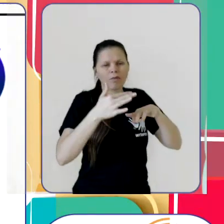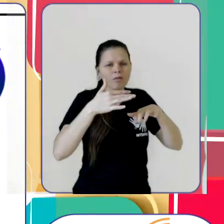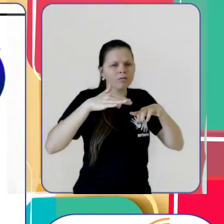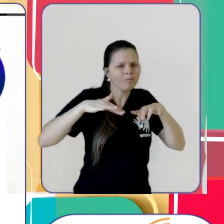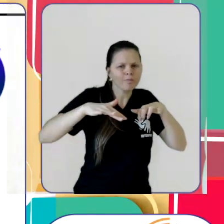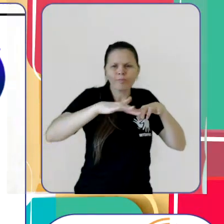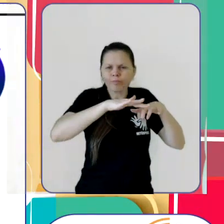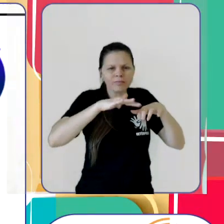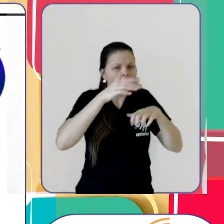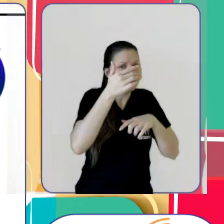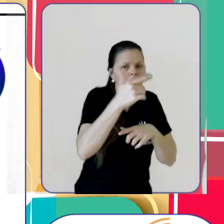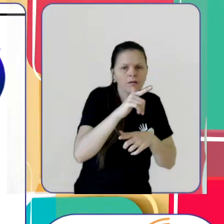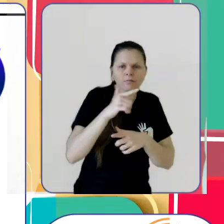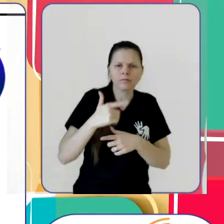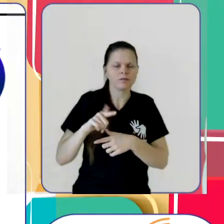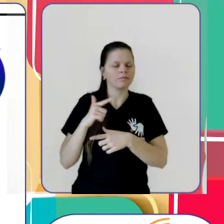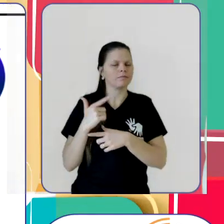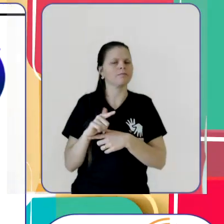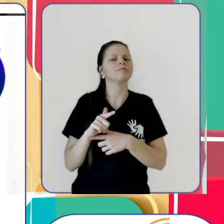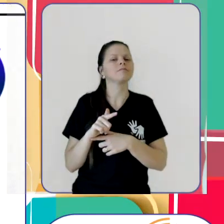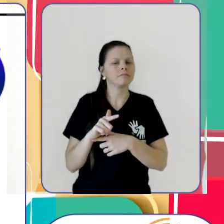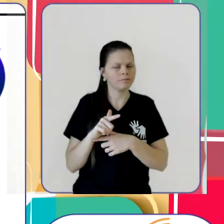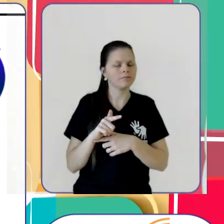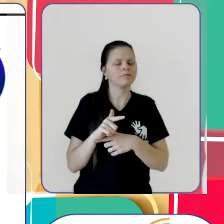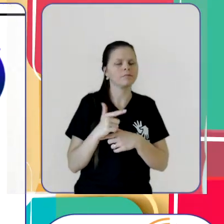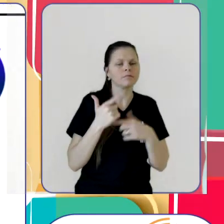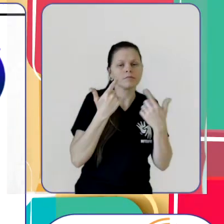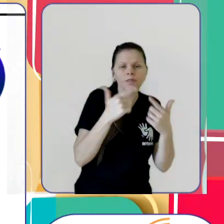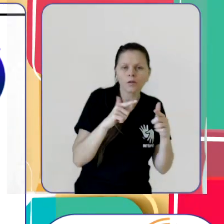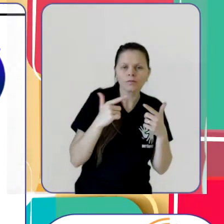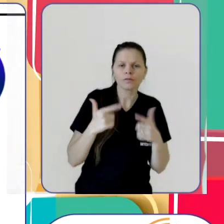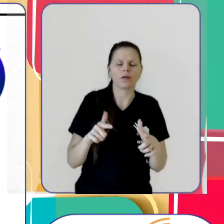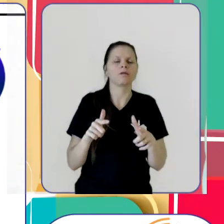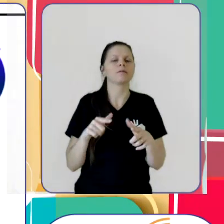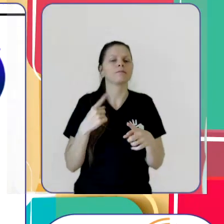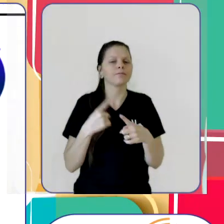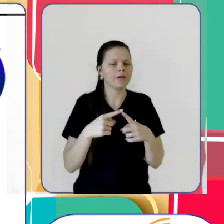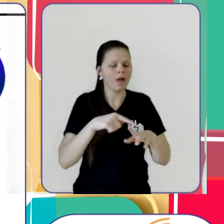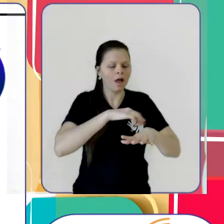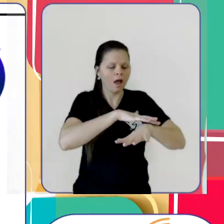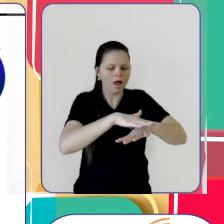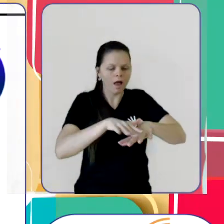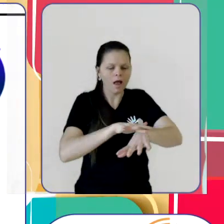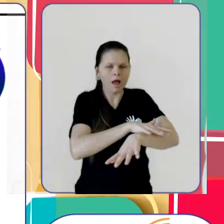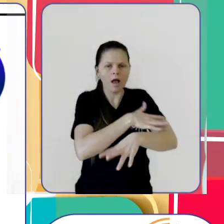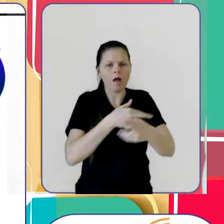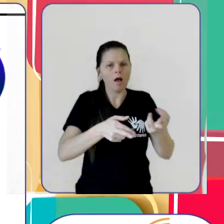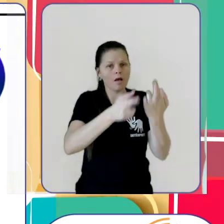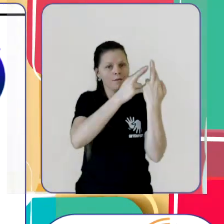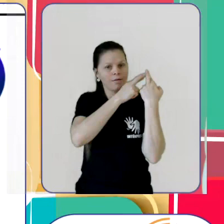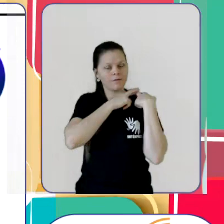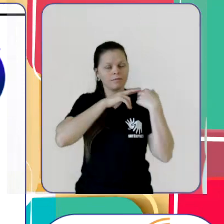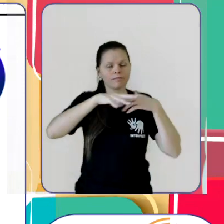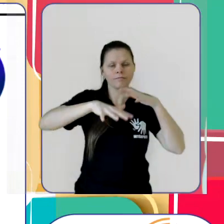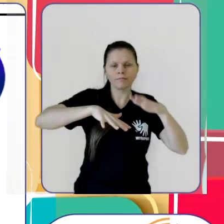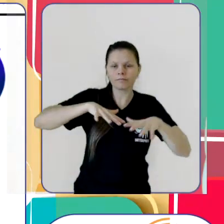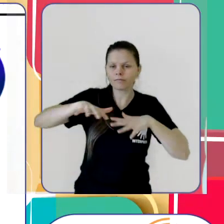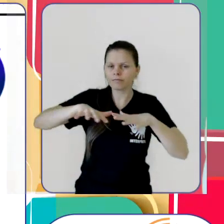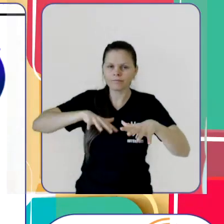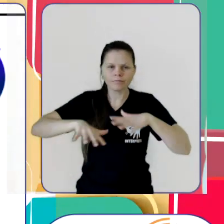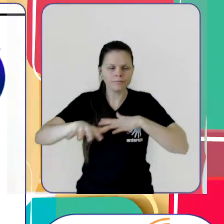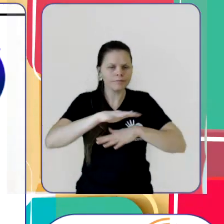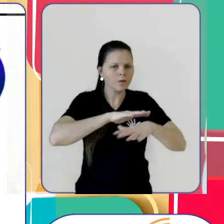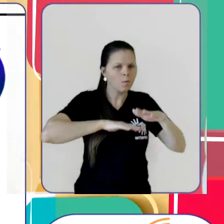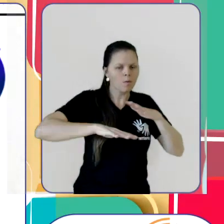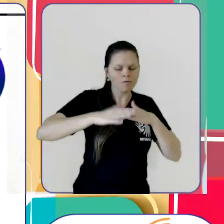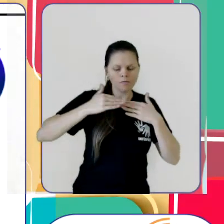certo? Ela não tem flexibilidade durante o movimento, mas é ela que é responsável pelos movimentos. Se você perde os tendões,